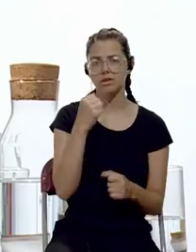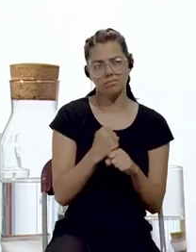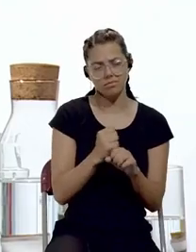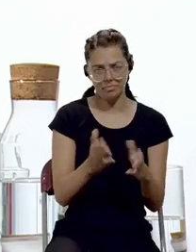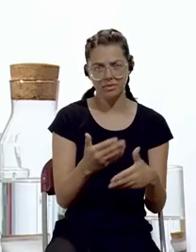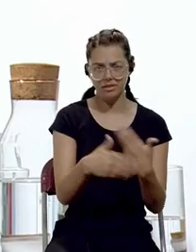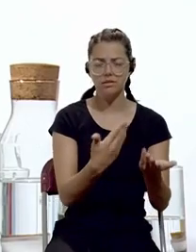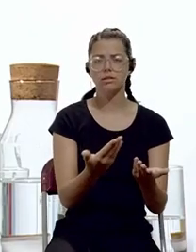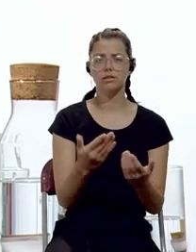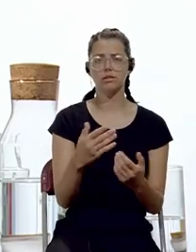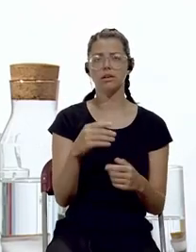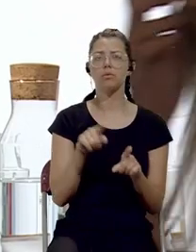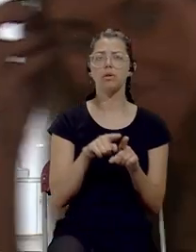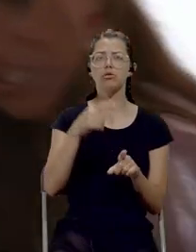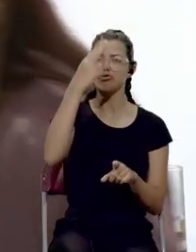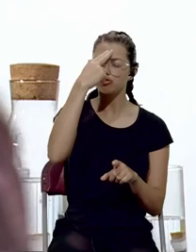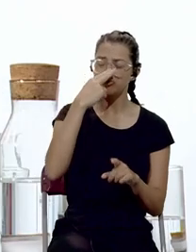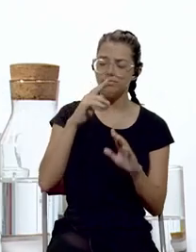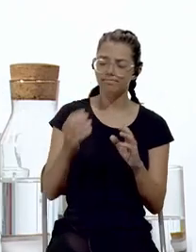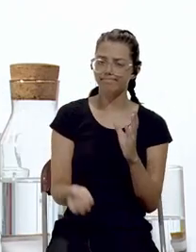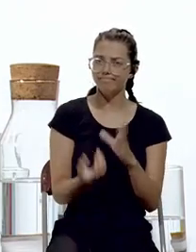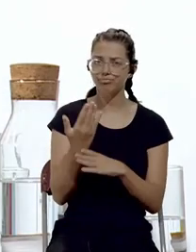criar essa história